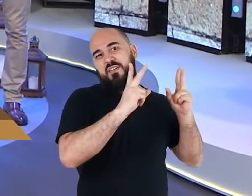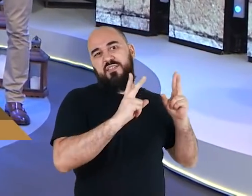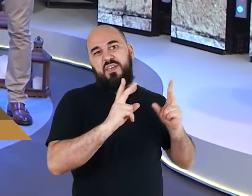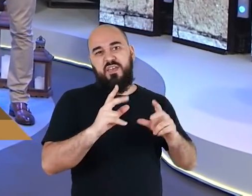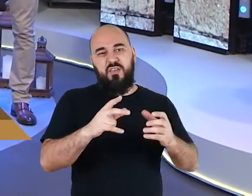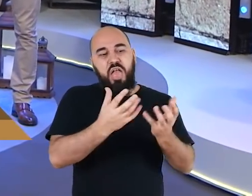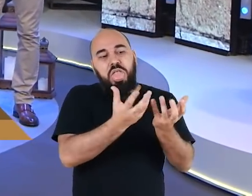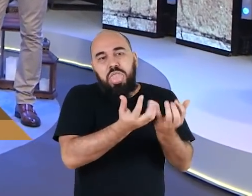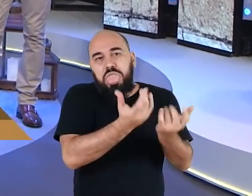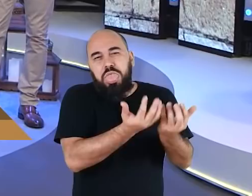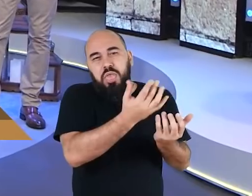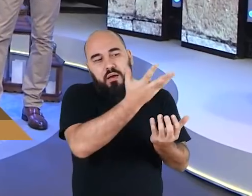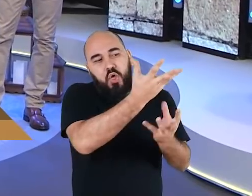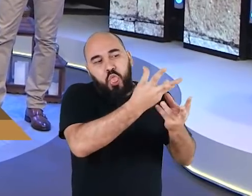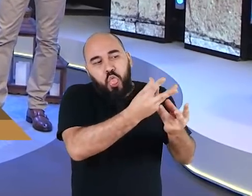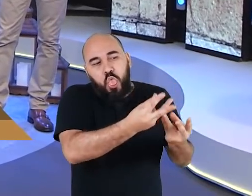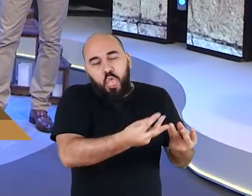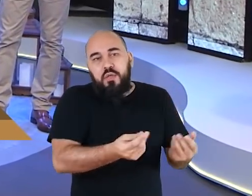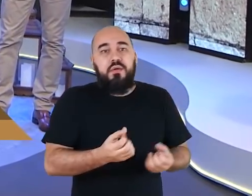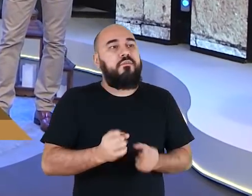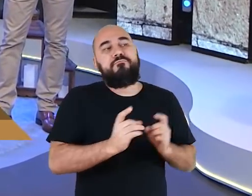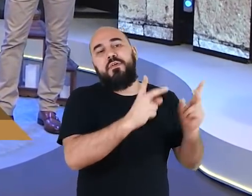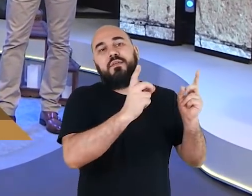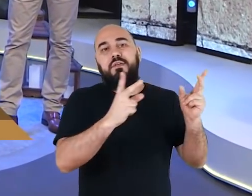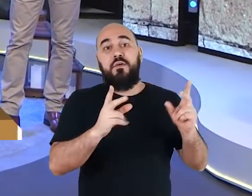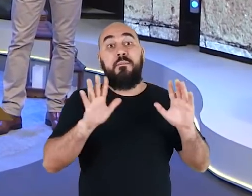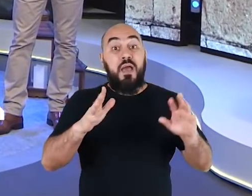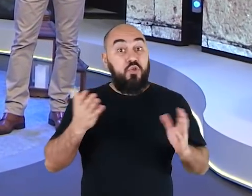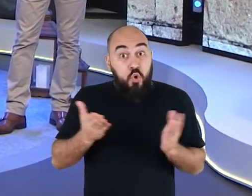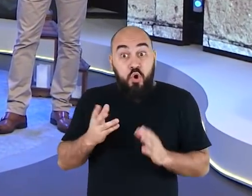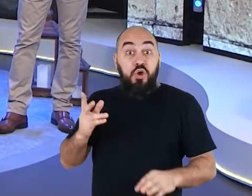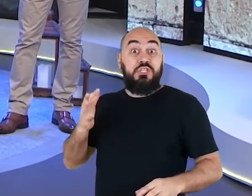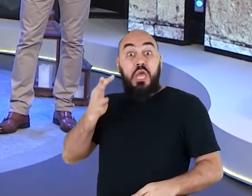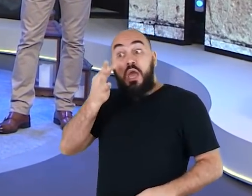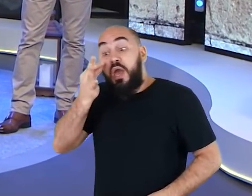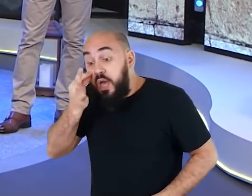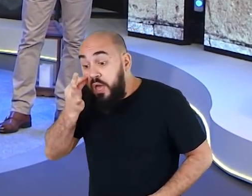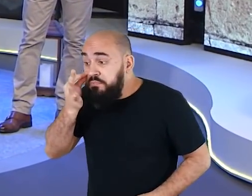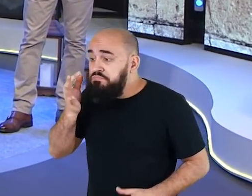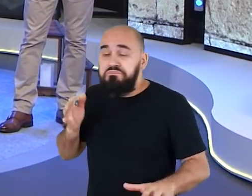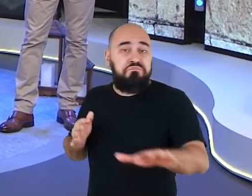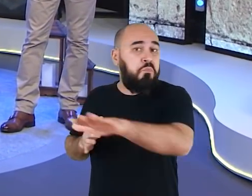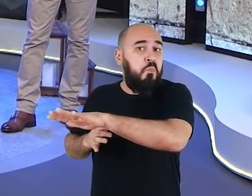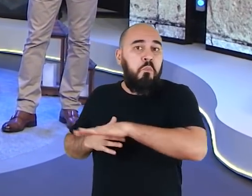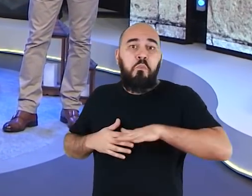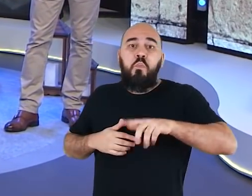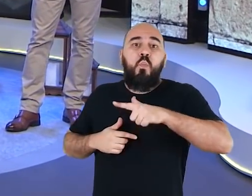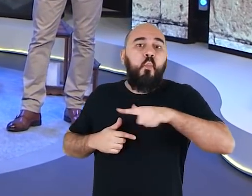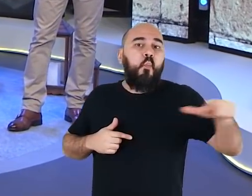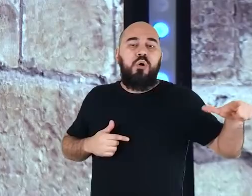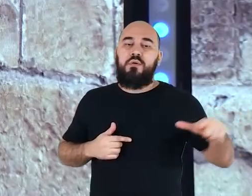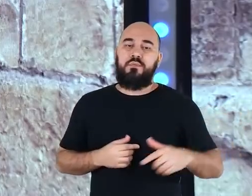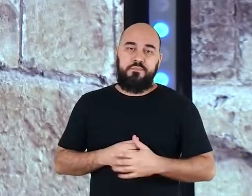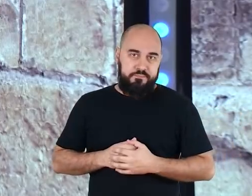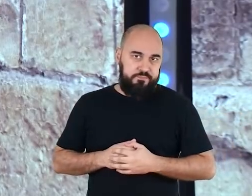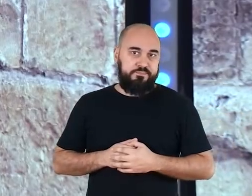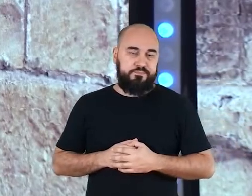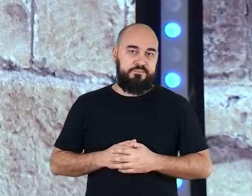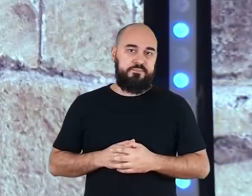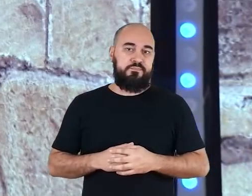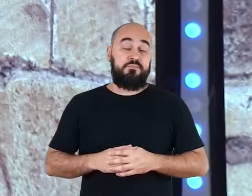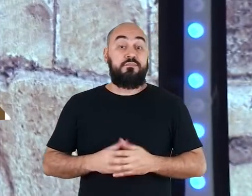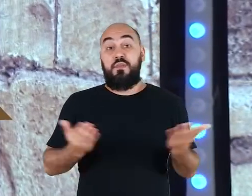mergulhar hoje em Rhodes, dificilmente você verá pedaços do colosso que um dia abrigou aquela ilha. E